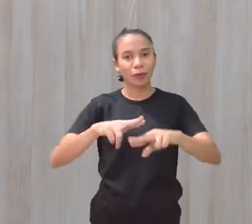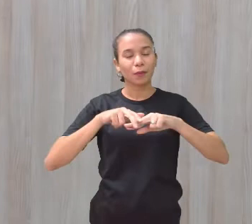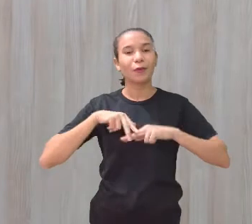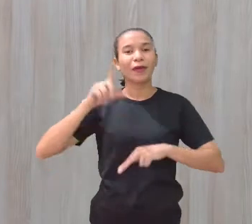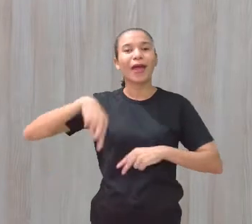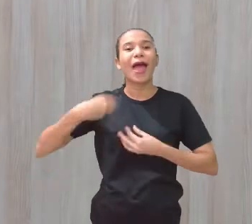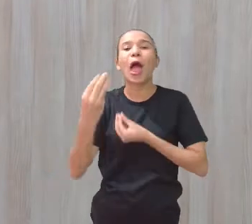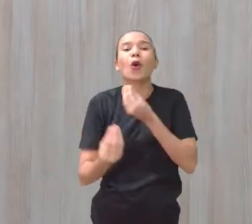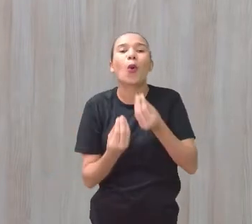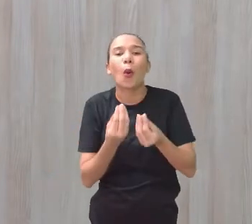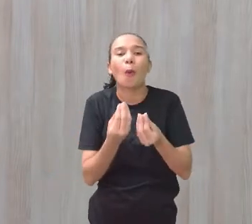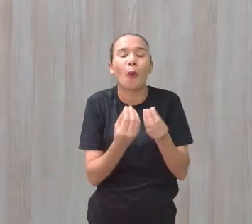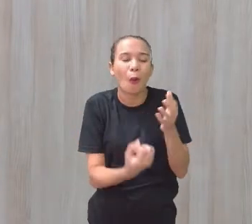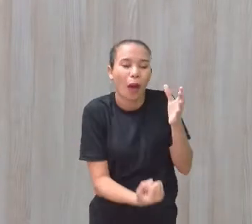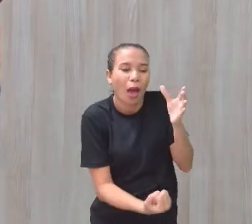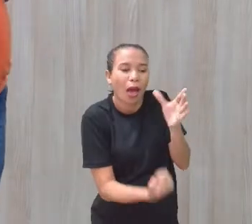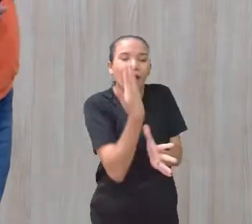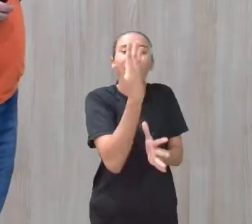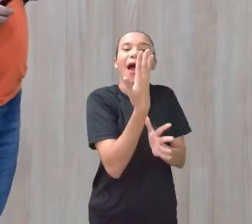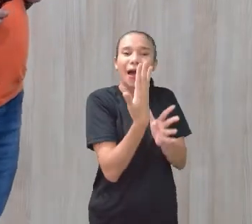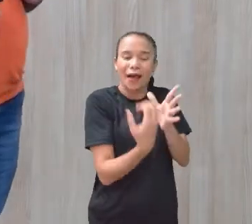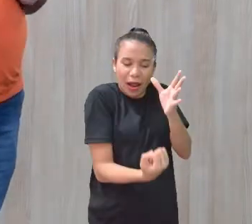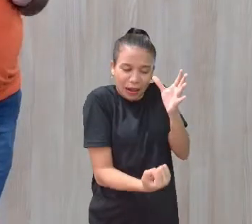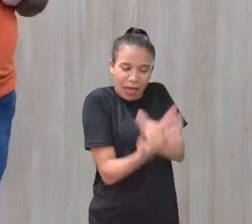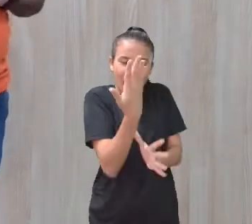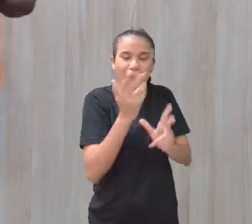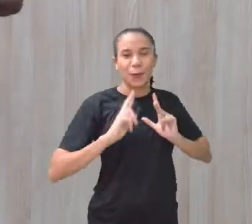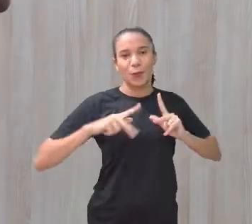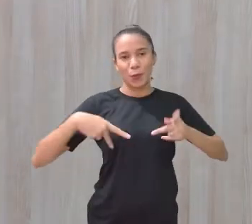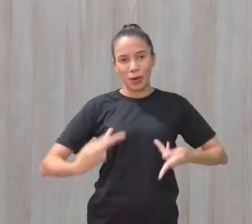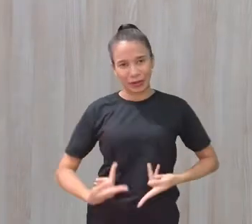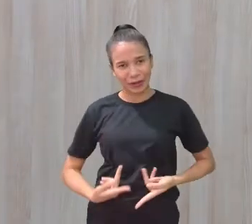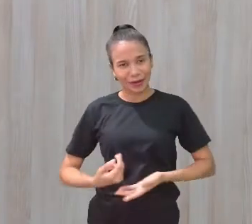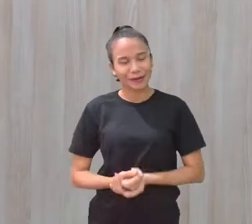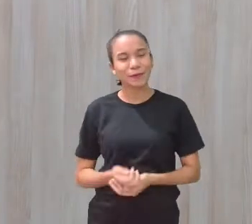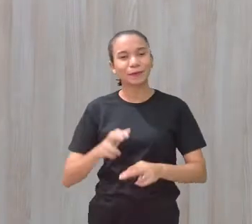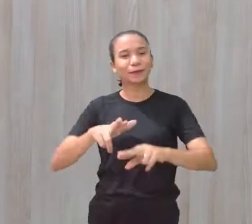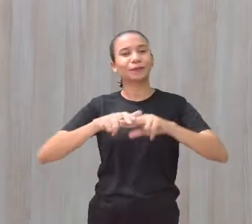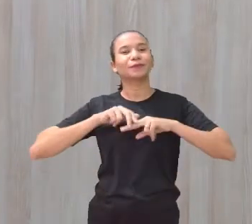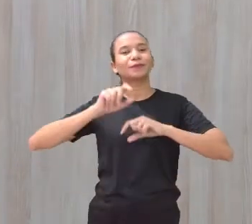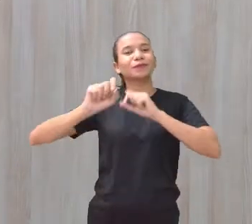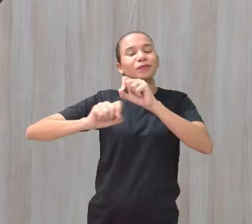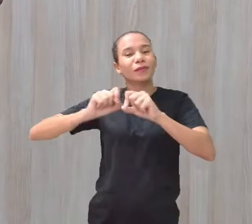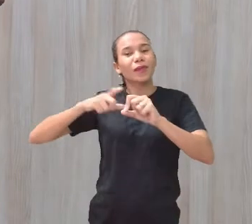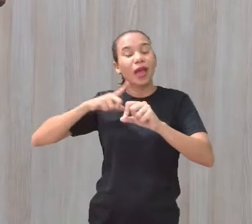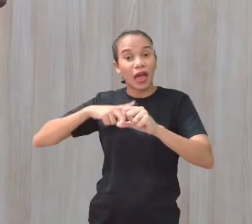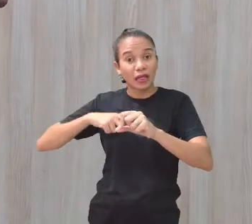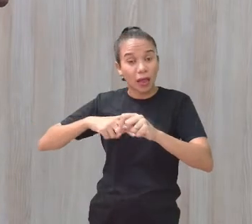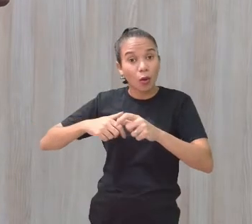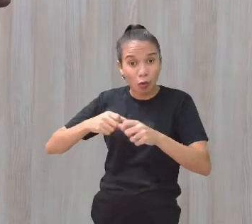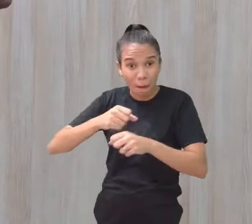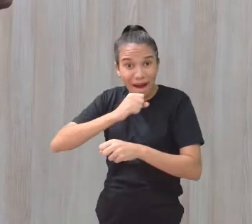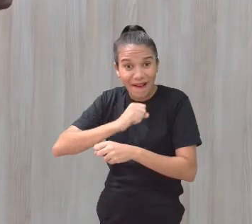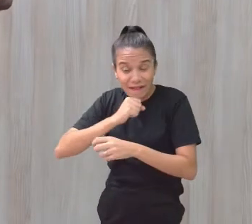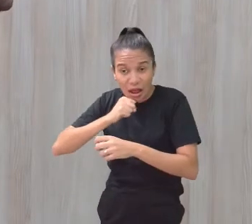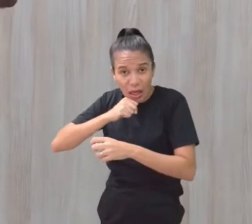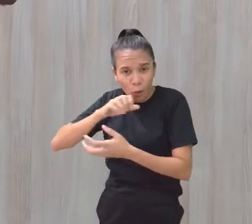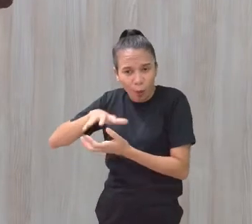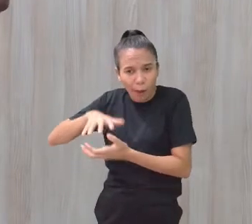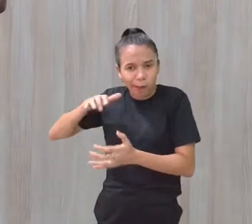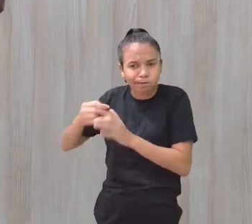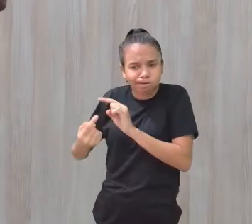da humanidade, né? Exatamente, a África é o berço da humanidade, né? Porque os fósseis mais antigos, né,